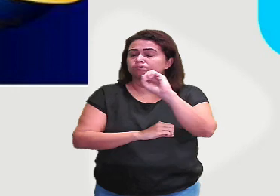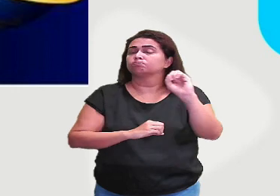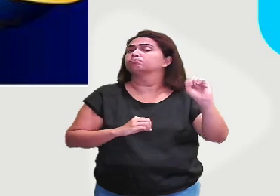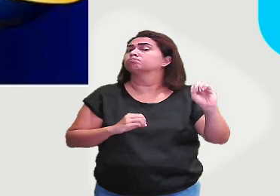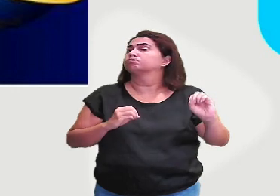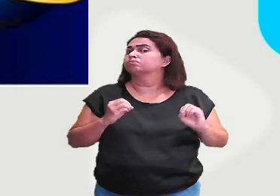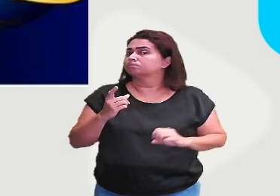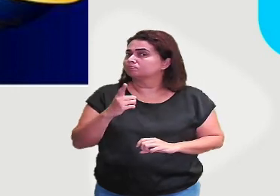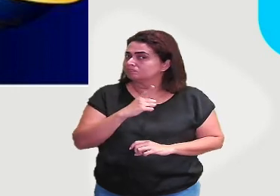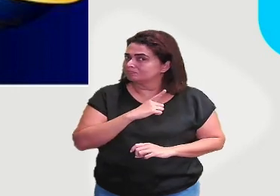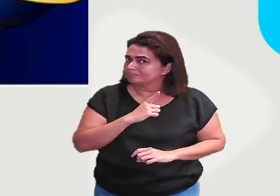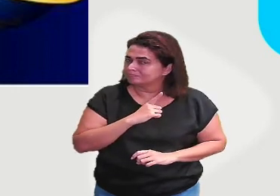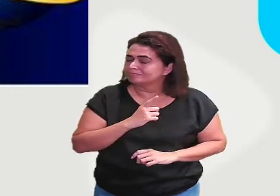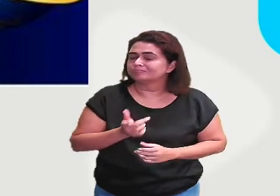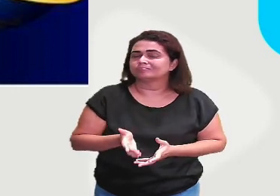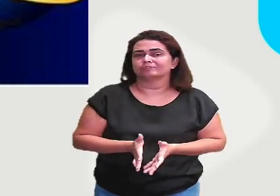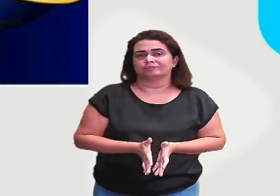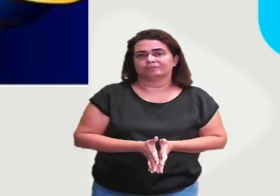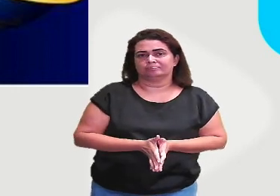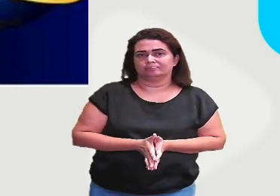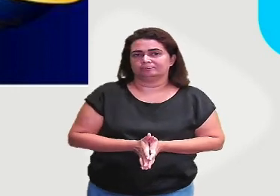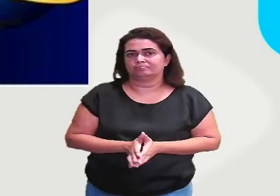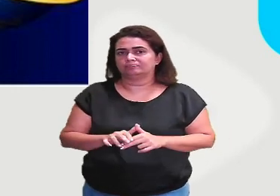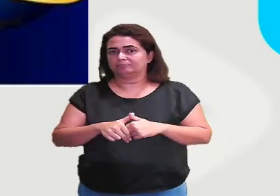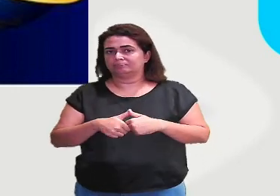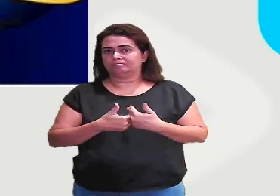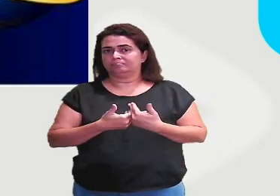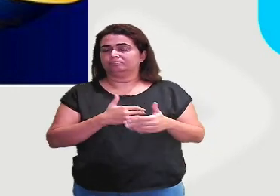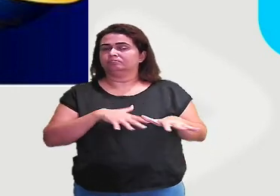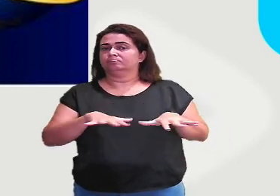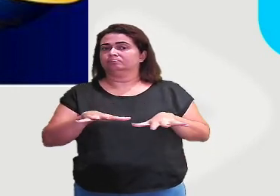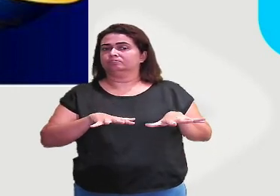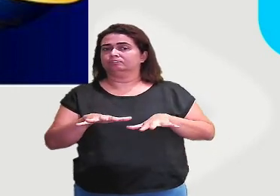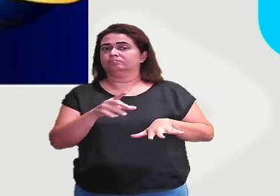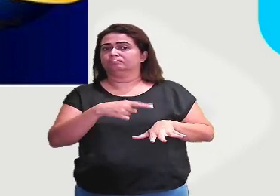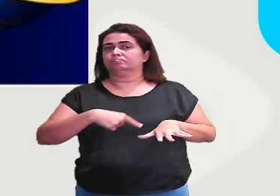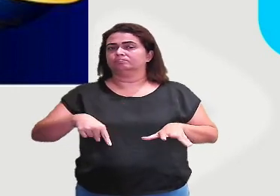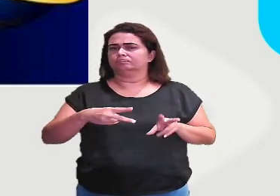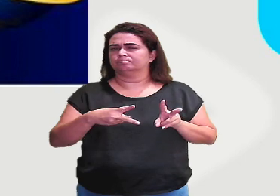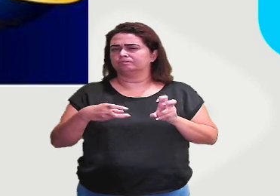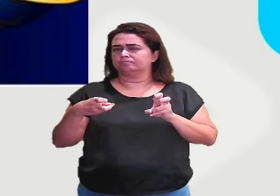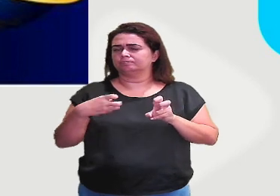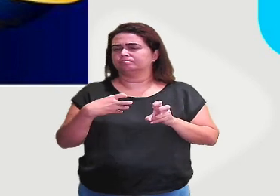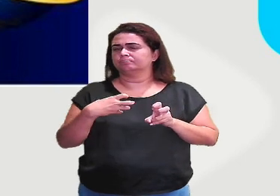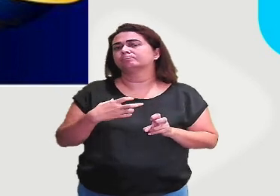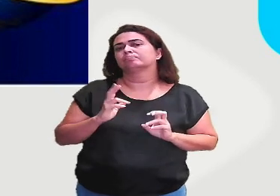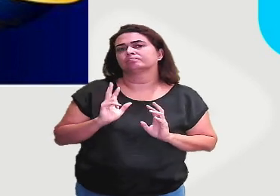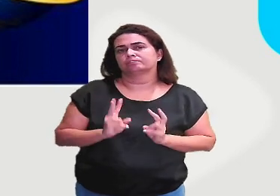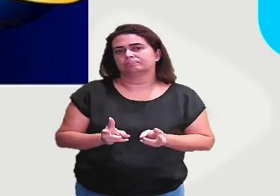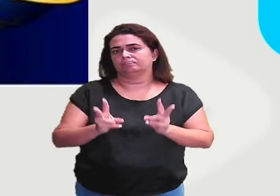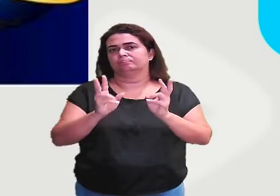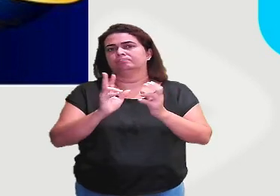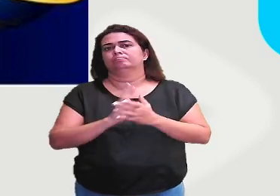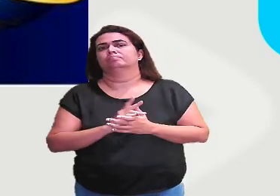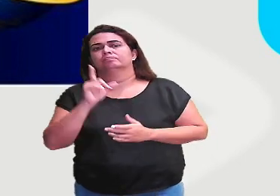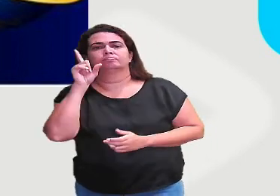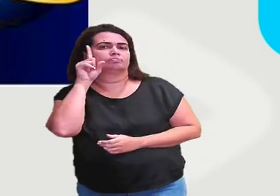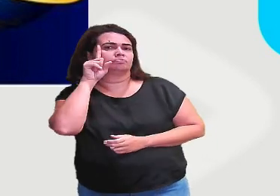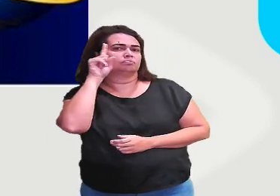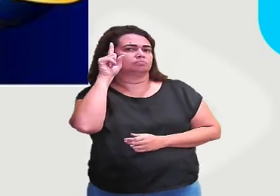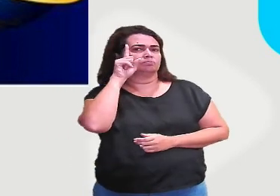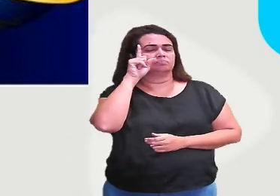então, esse movimento é o que é o principal, é o mais observável que nós conseguimos ver sempre, né, durante todos os